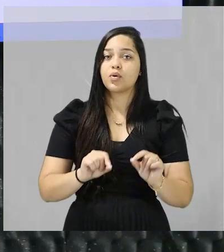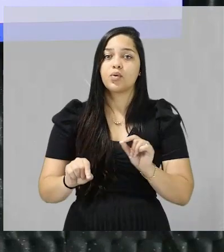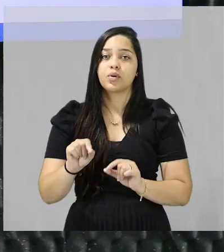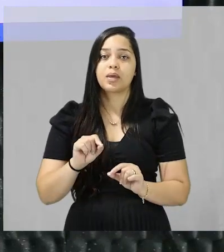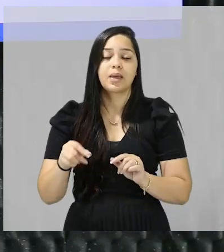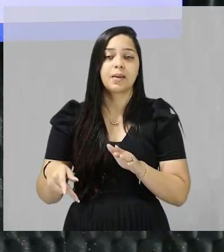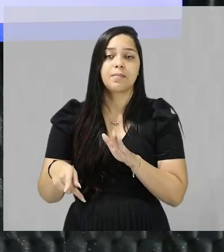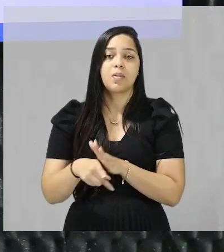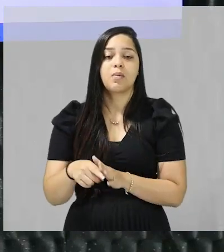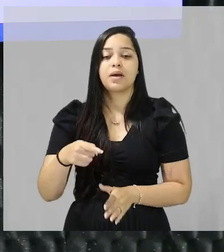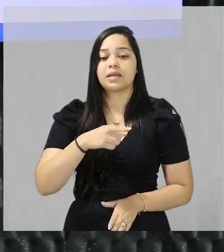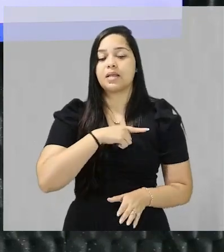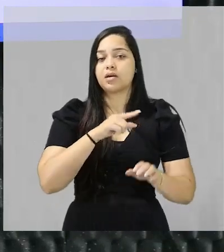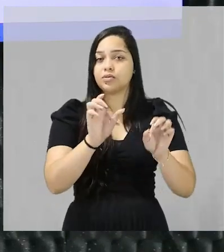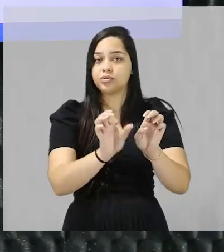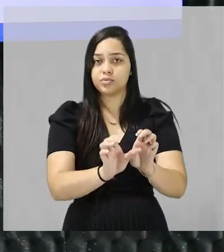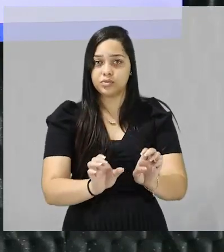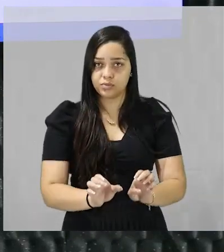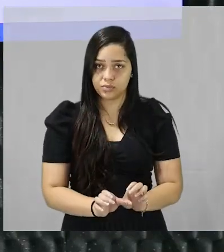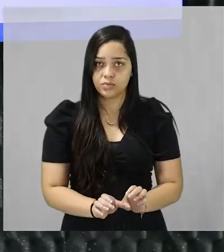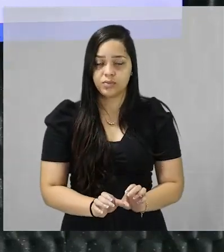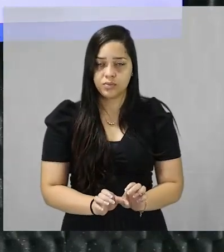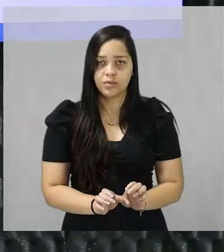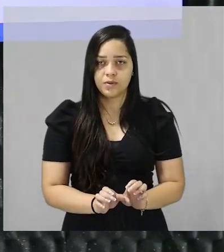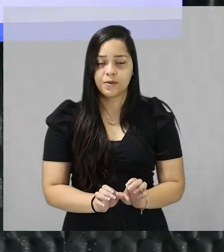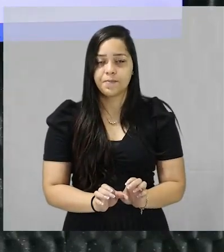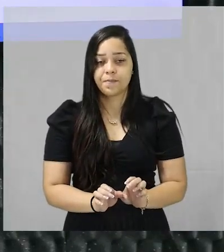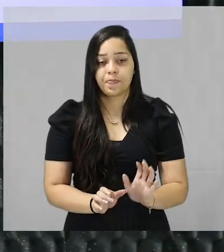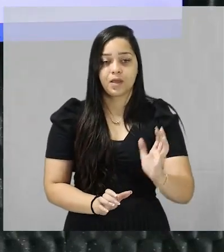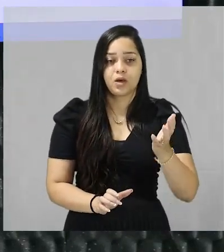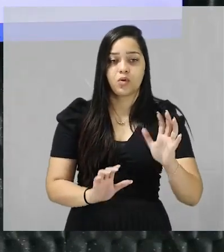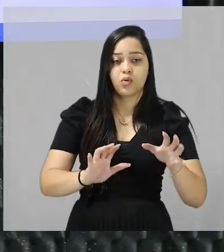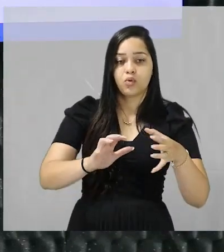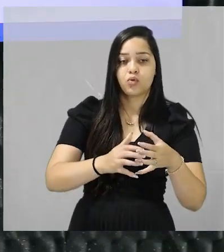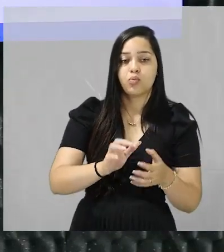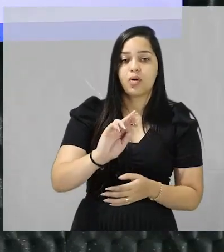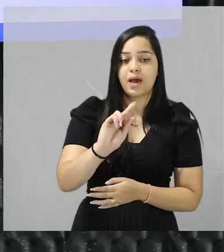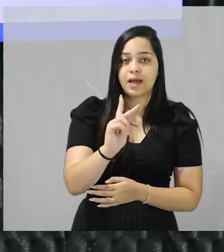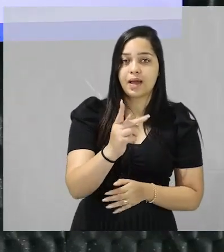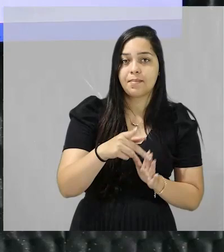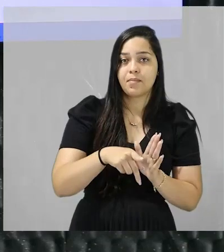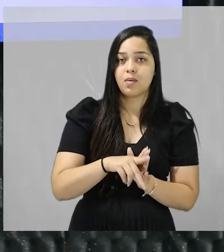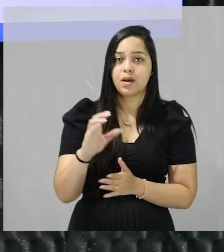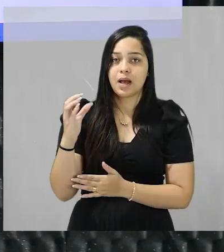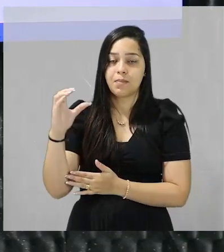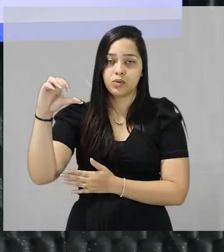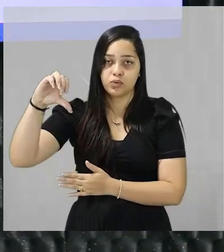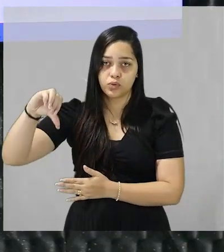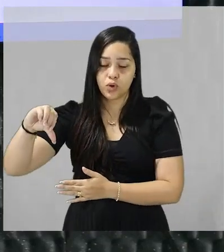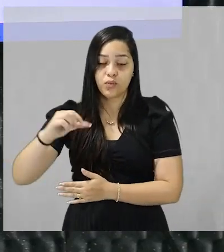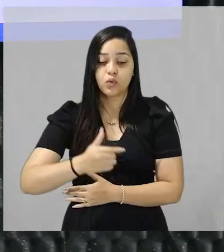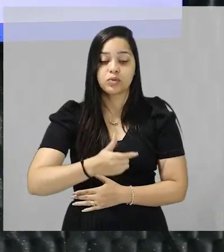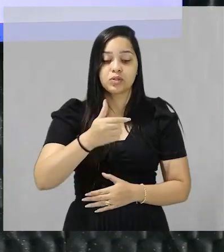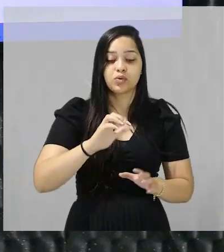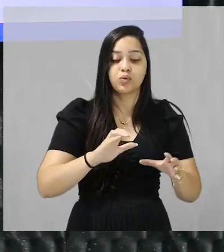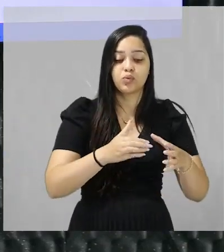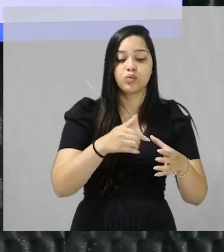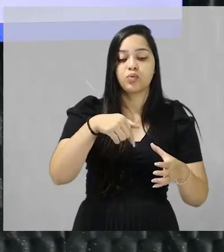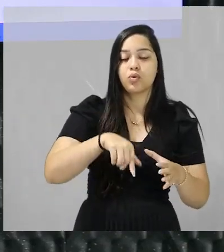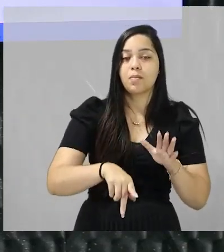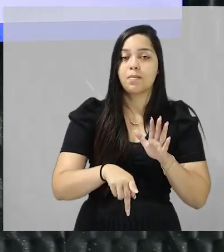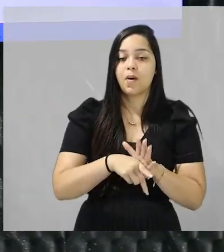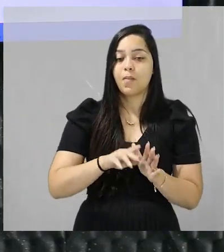justamente a estrutura, né? No primeiro caso, o grupo OH no carbono 9, no segundo caso, o